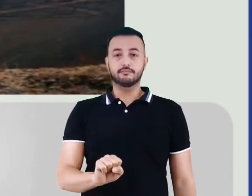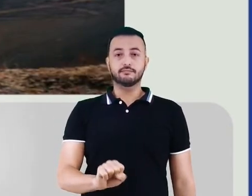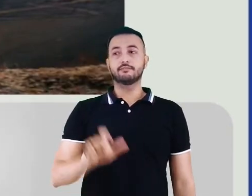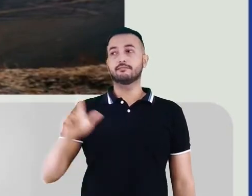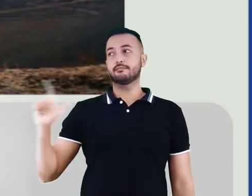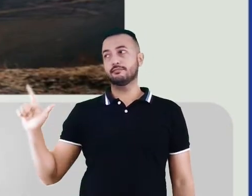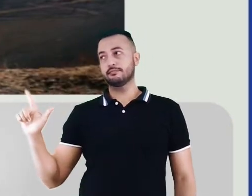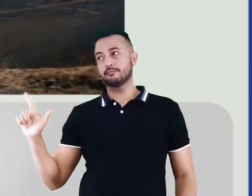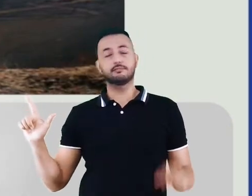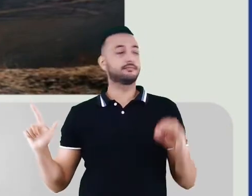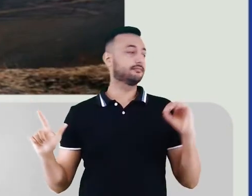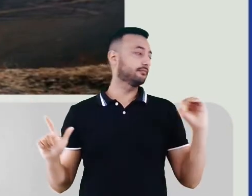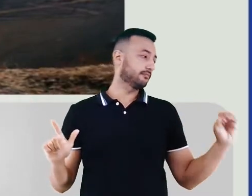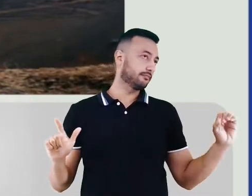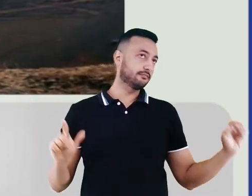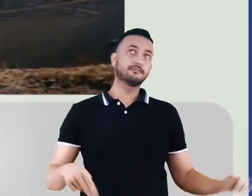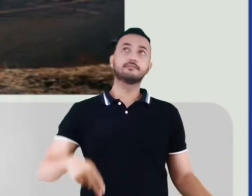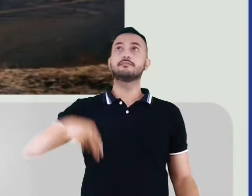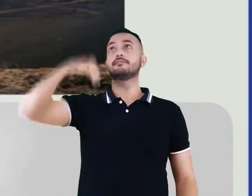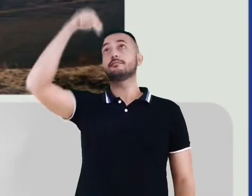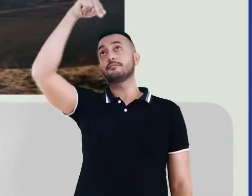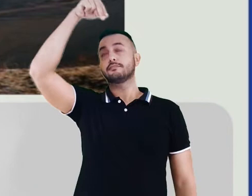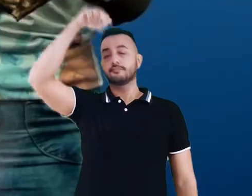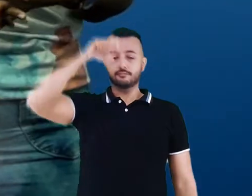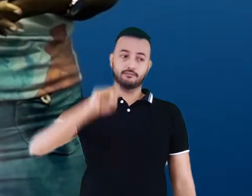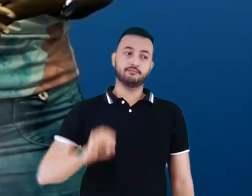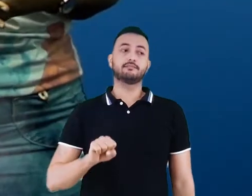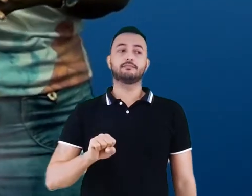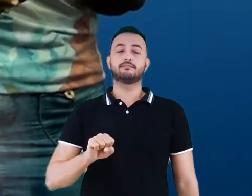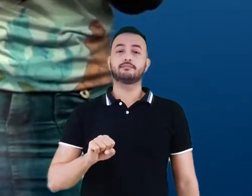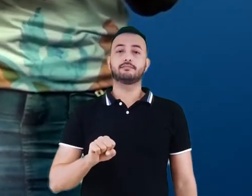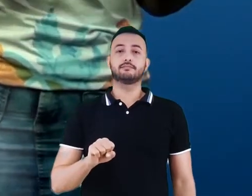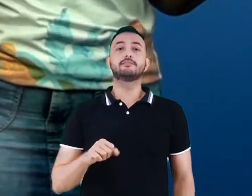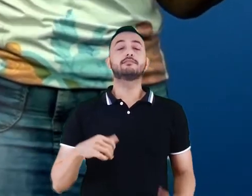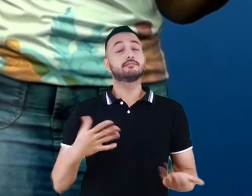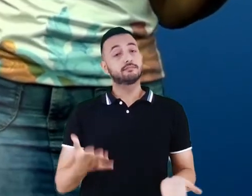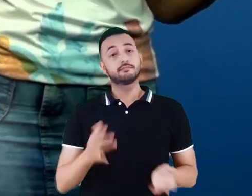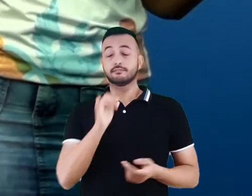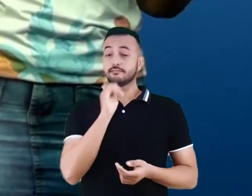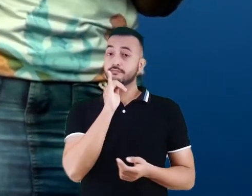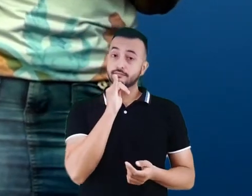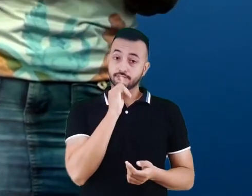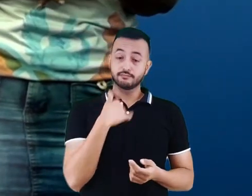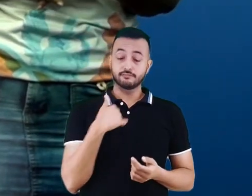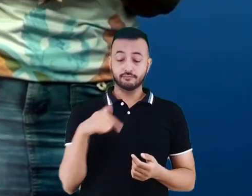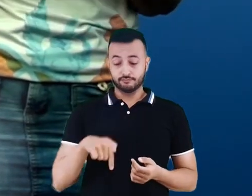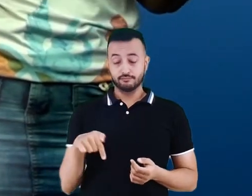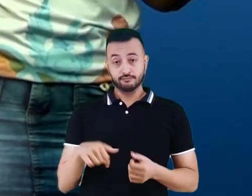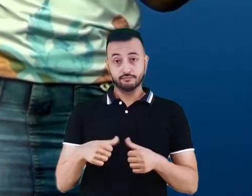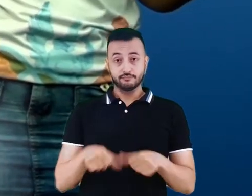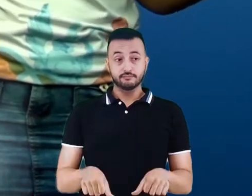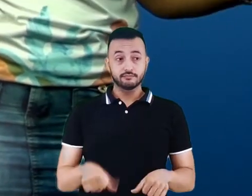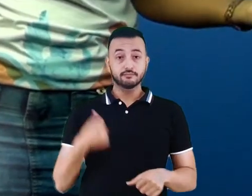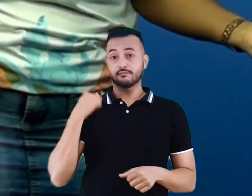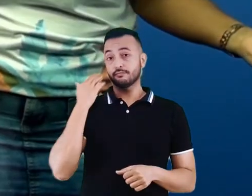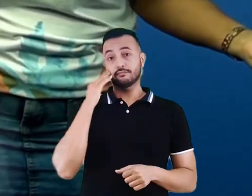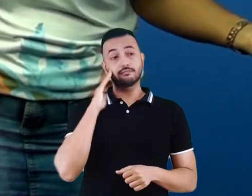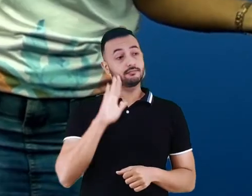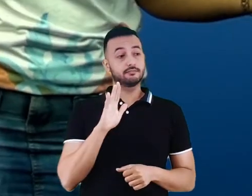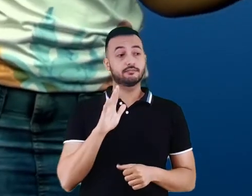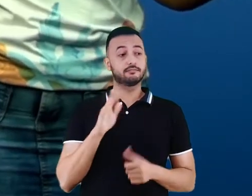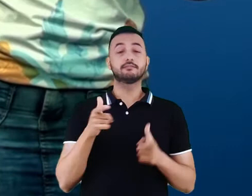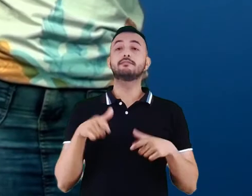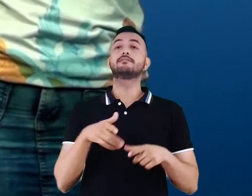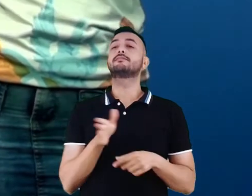Leste, oeste, norte e sul. Então, vamos supor que eu estou aqui e eu não sei para